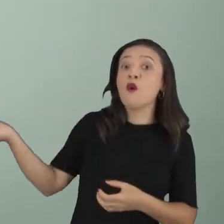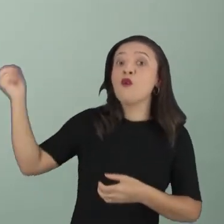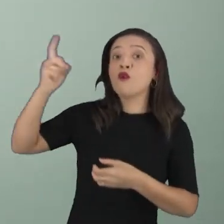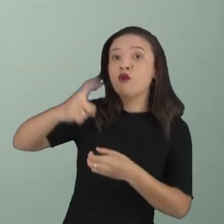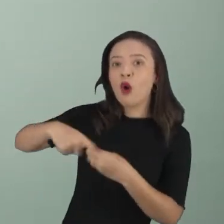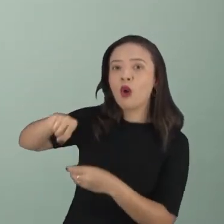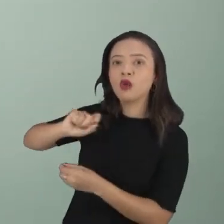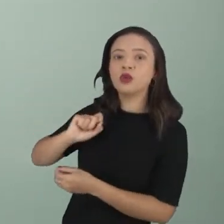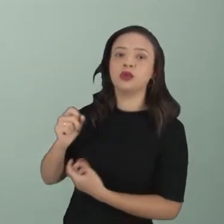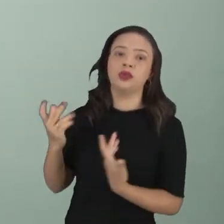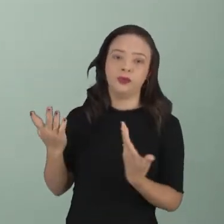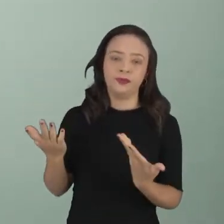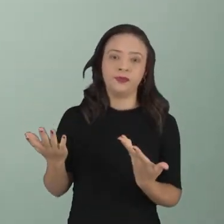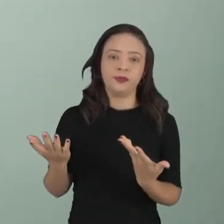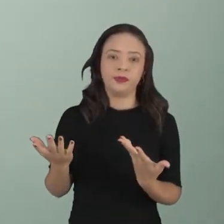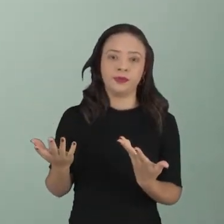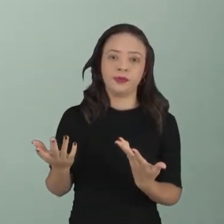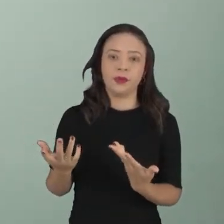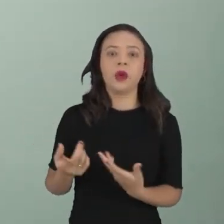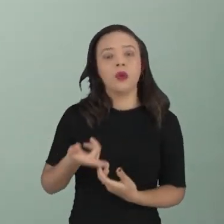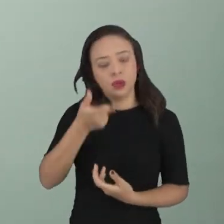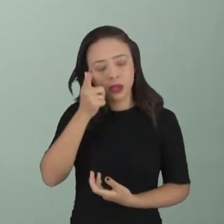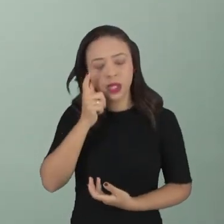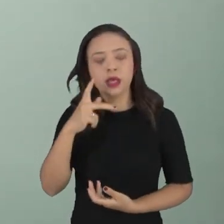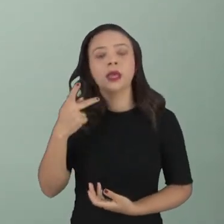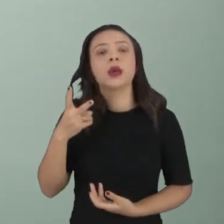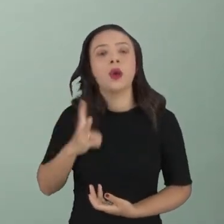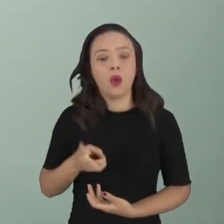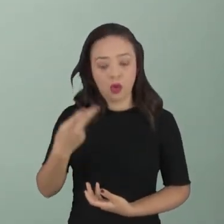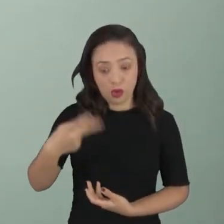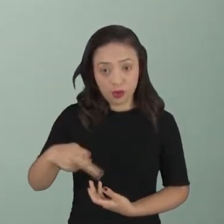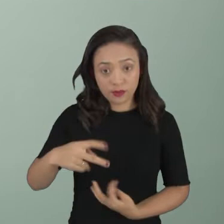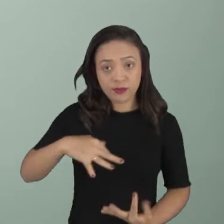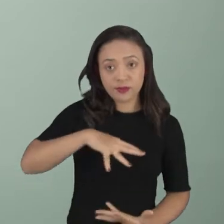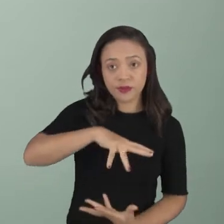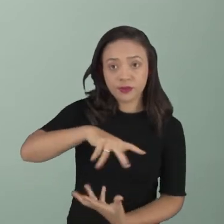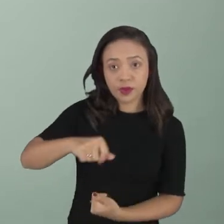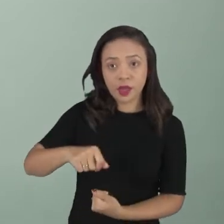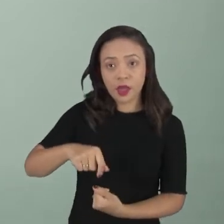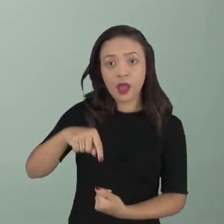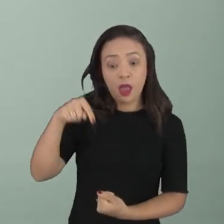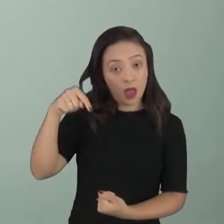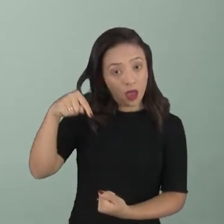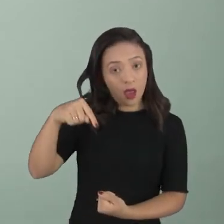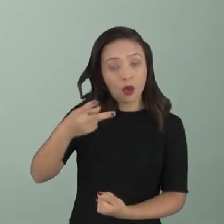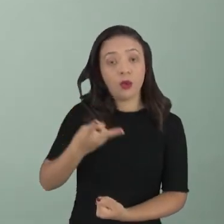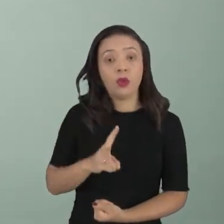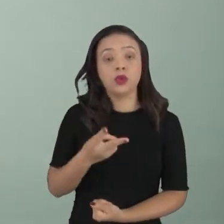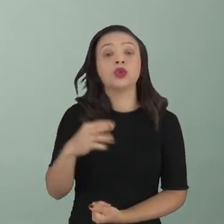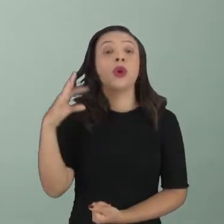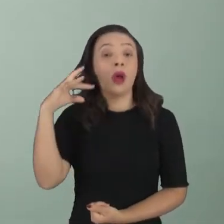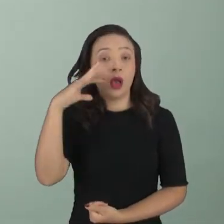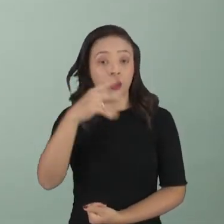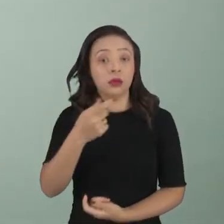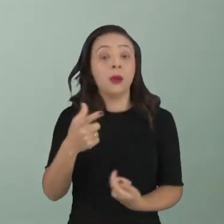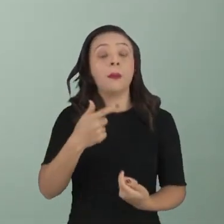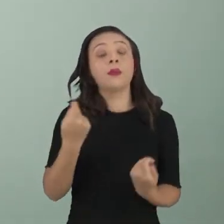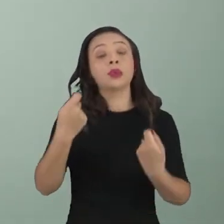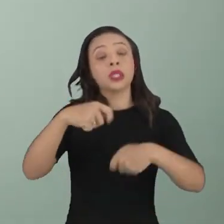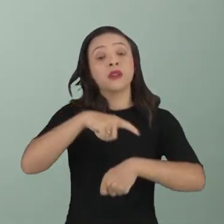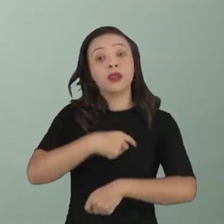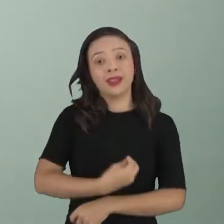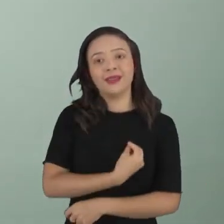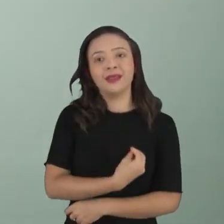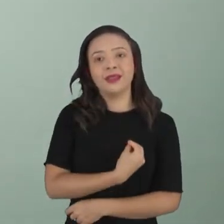parte embora, a outra parte fica presa para manter, né, a Terra em uma temperatura adequada para que a gente possa sobreviver. Sem esse efeito, a